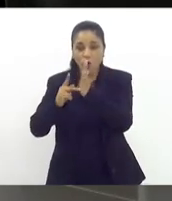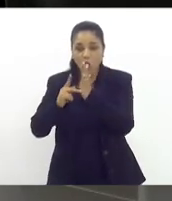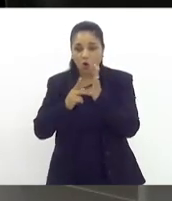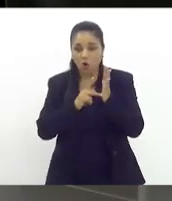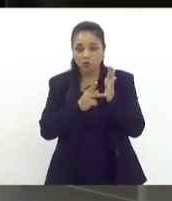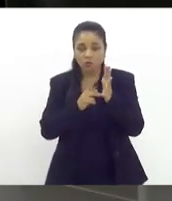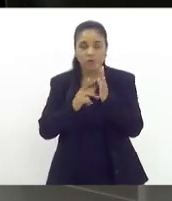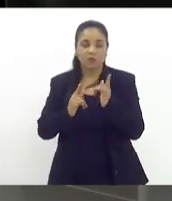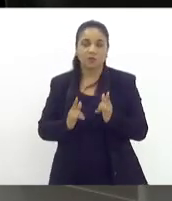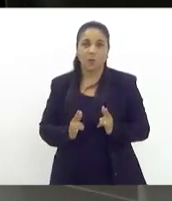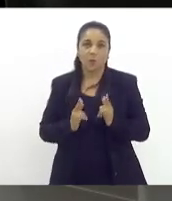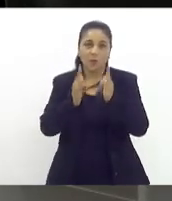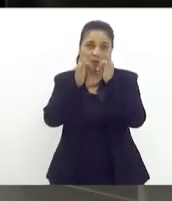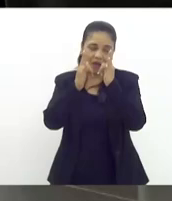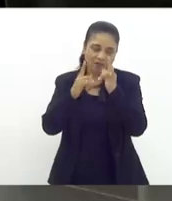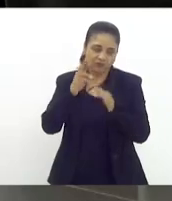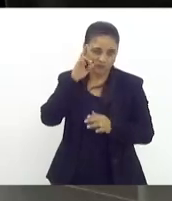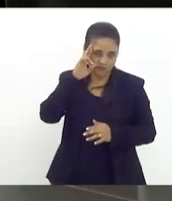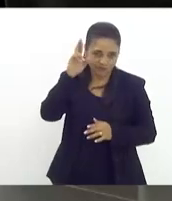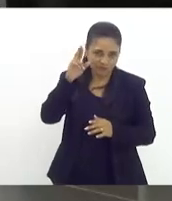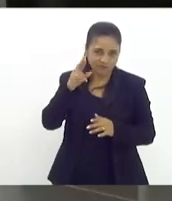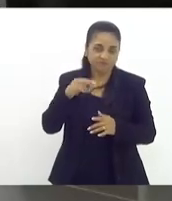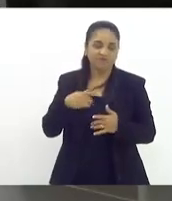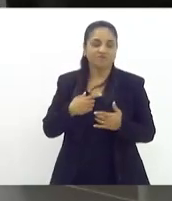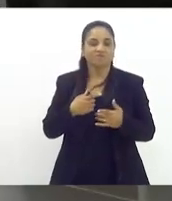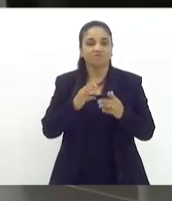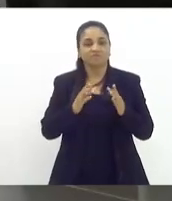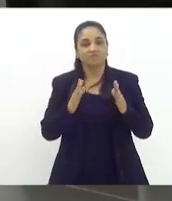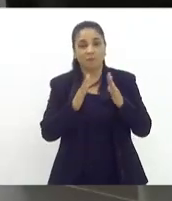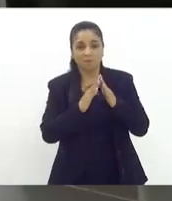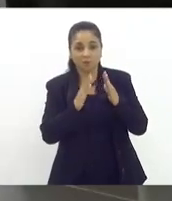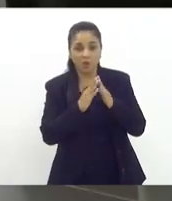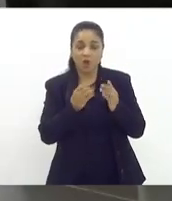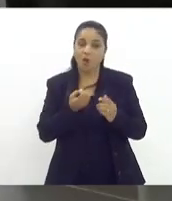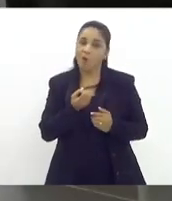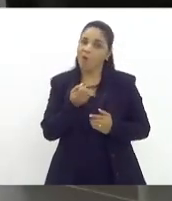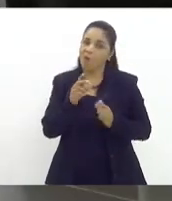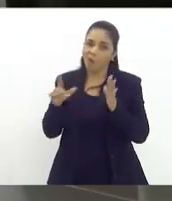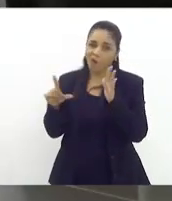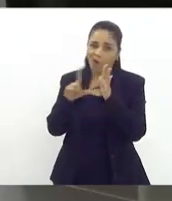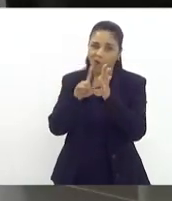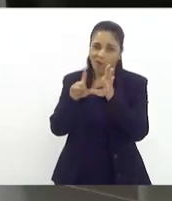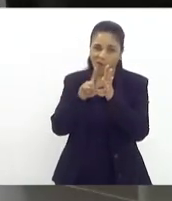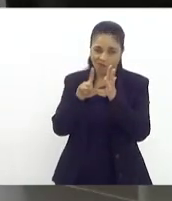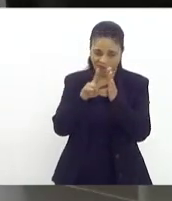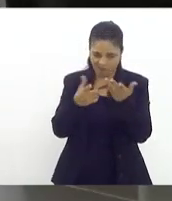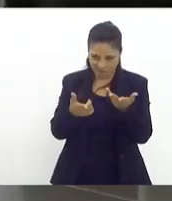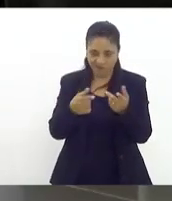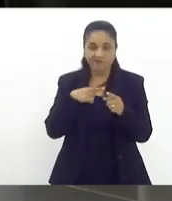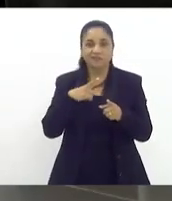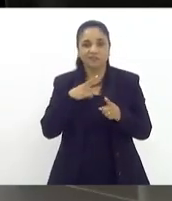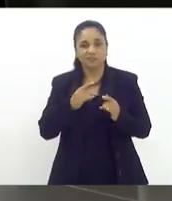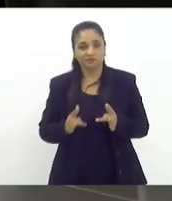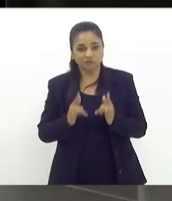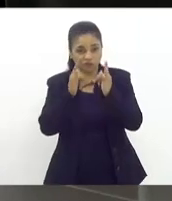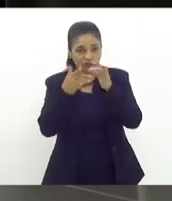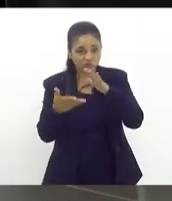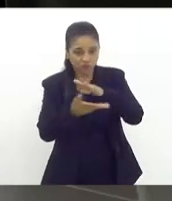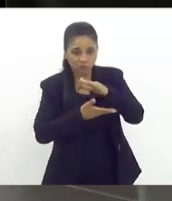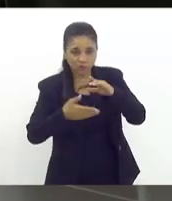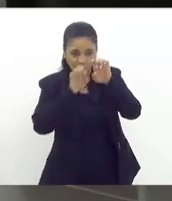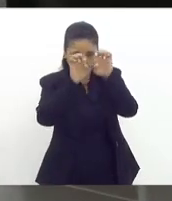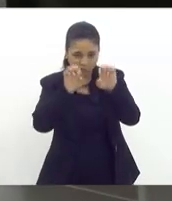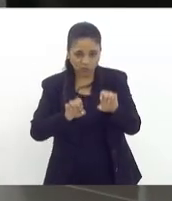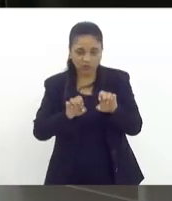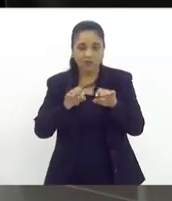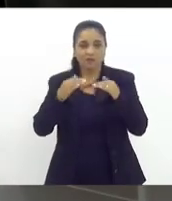proprietários de prédios residenciais, comerciais e pelo poder público, nos prédios públicos, incluindo estruturas, fachadas,